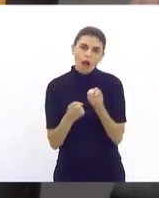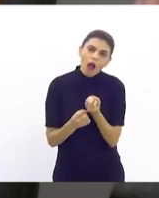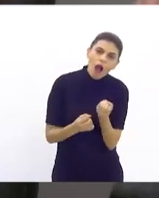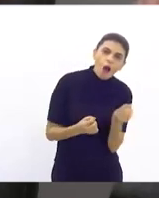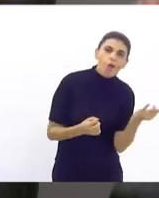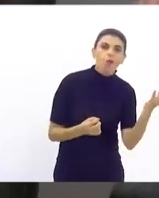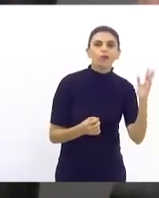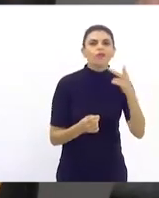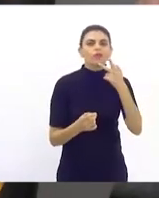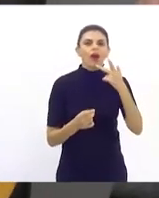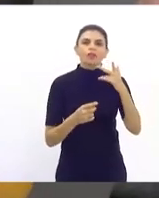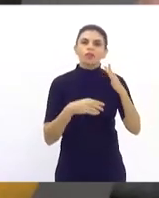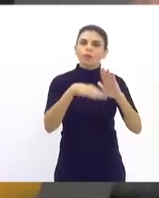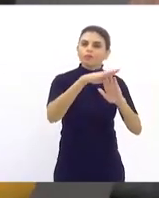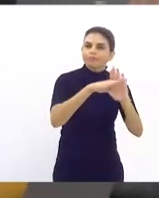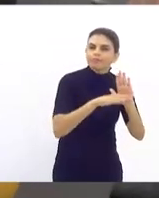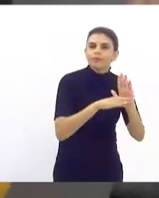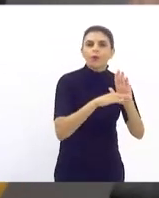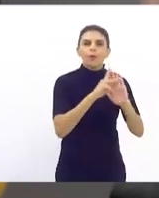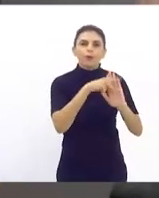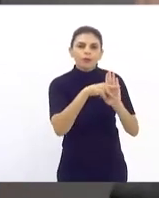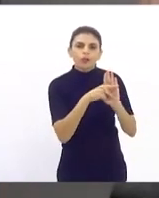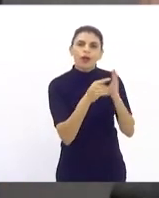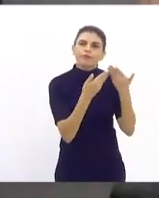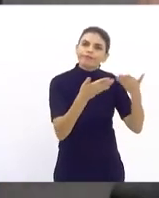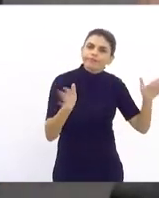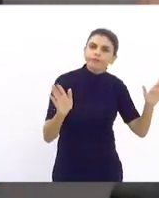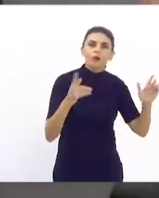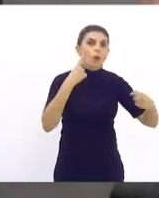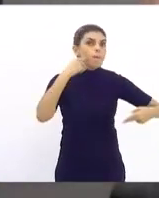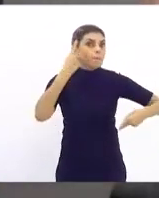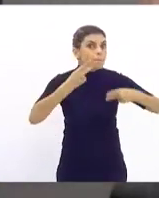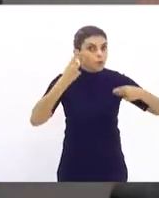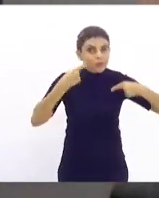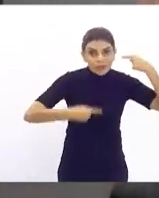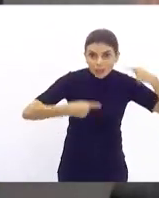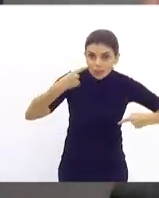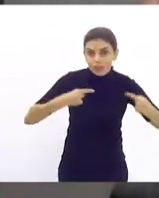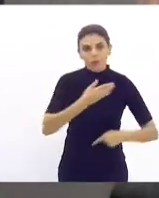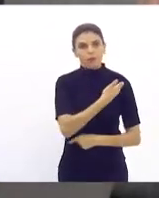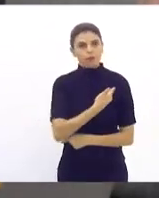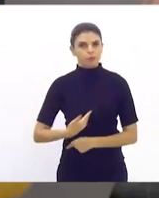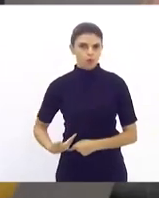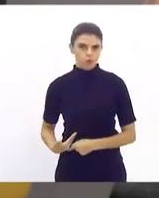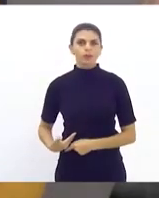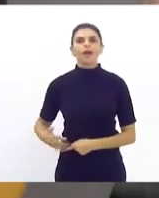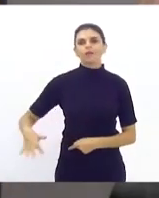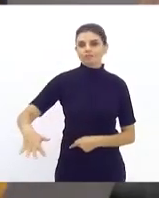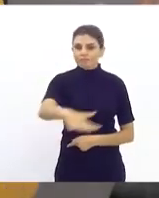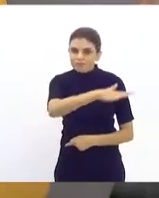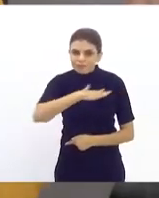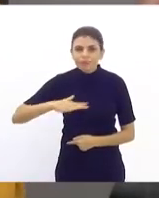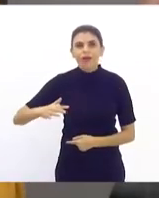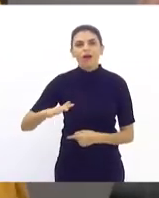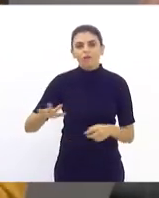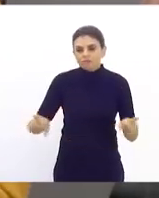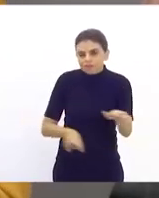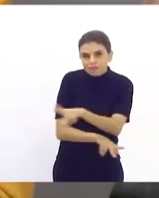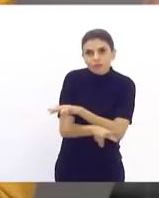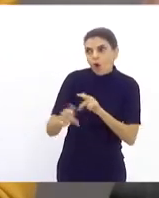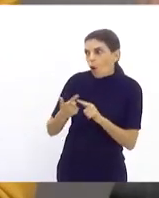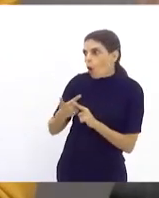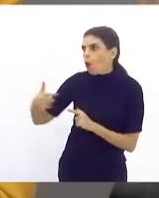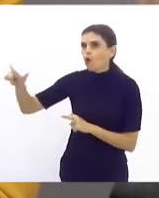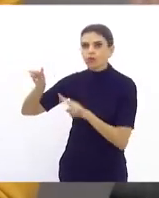falam sobre programa, algo mais amplo, que discute política pública, sua transversalidade. Perfeito. Com